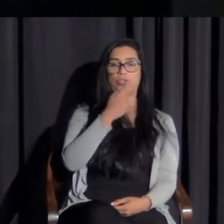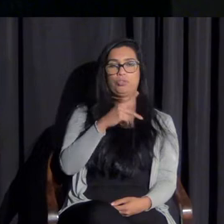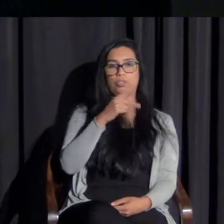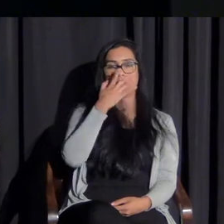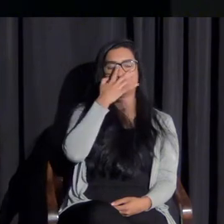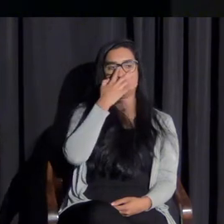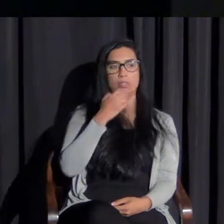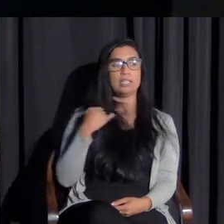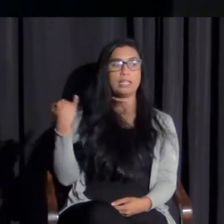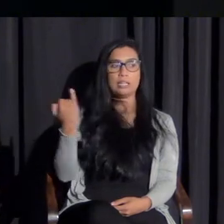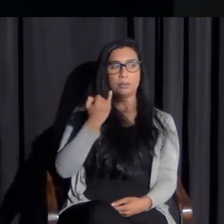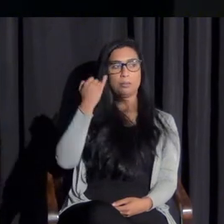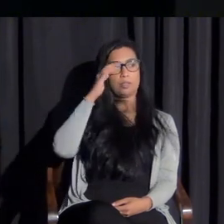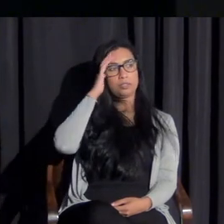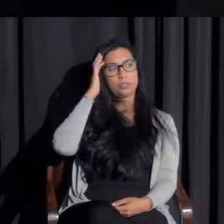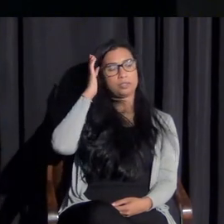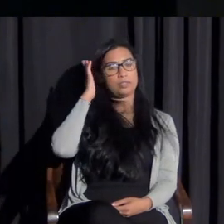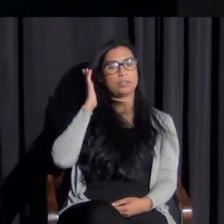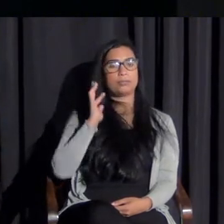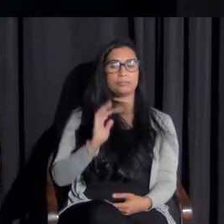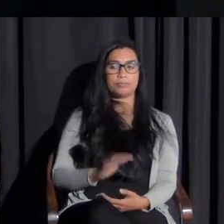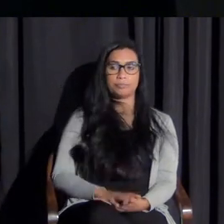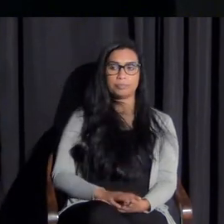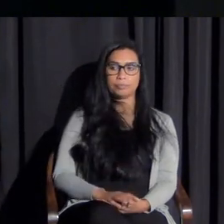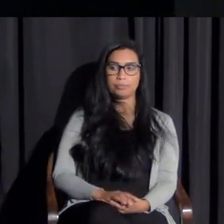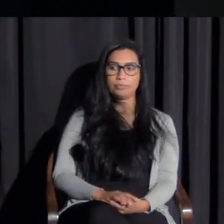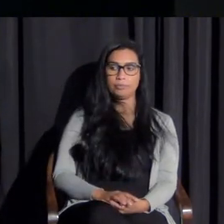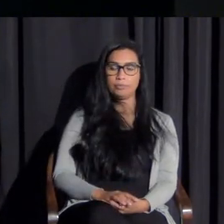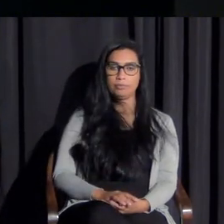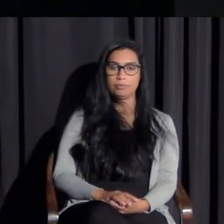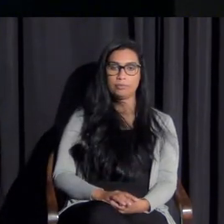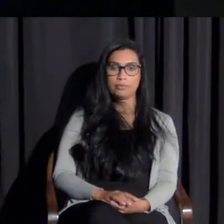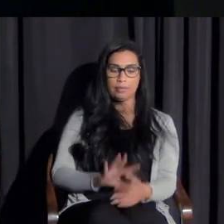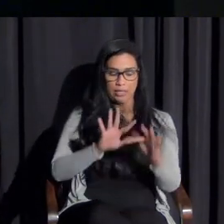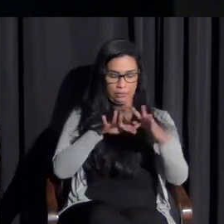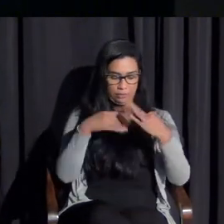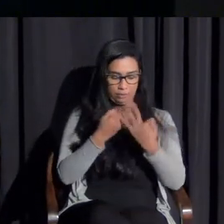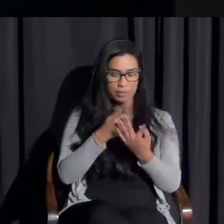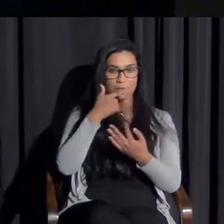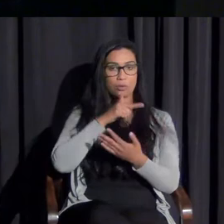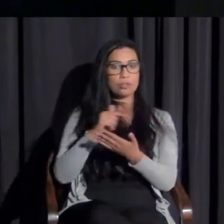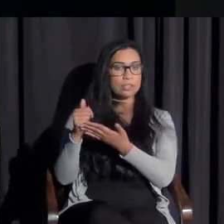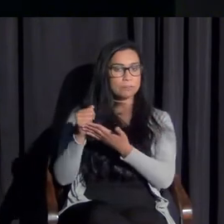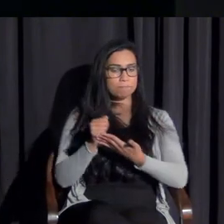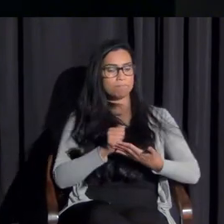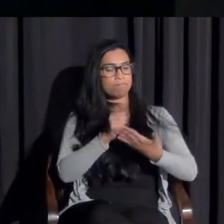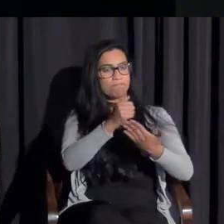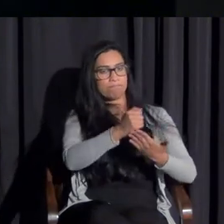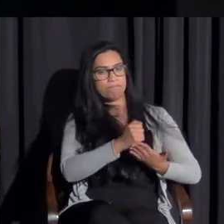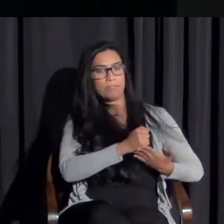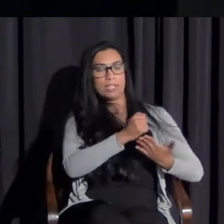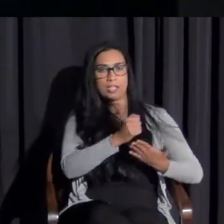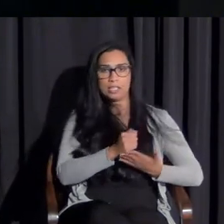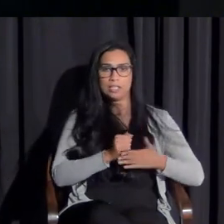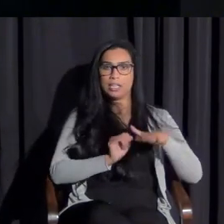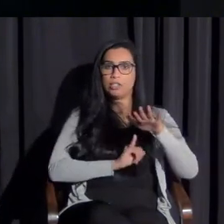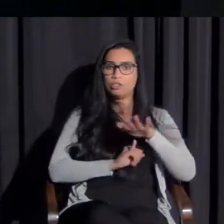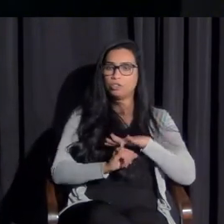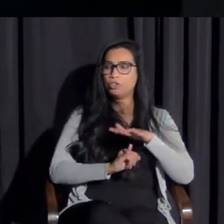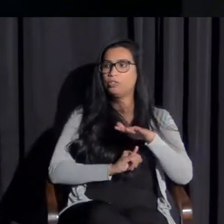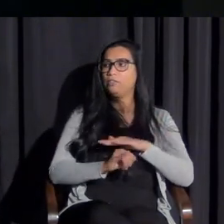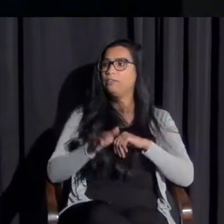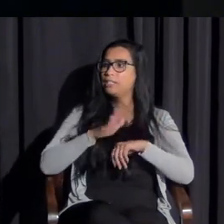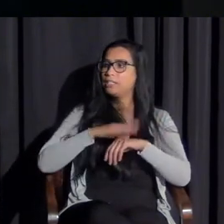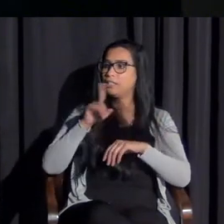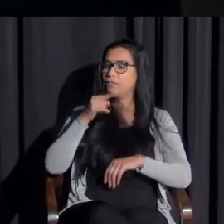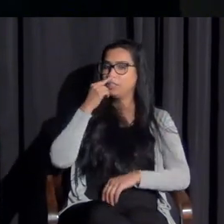que é fundamental, né? Trazer as famílias para dentro das instituições também. Claro que isso traz uma